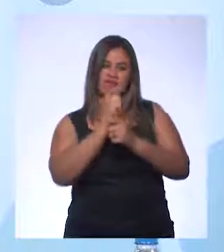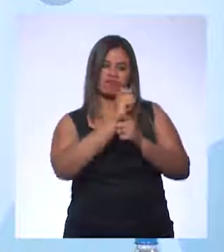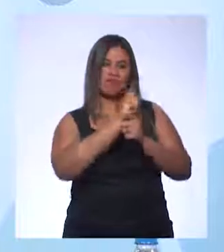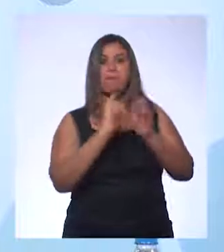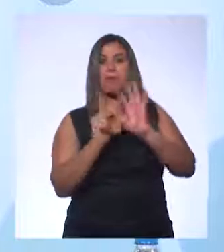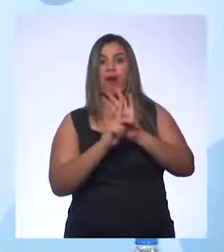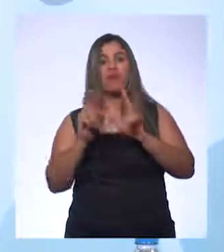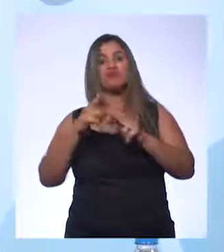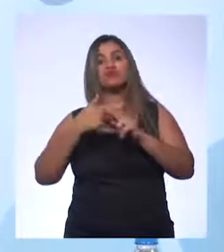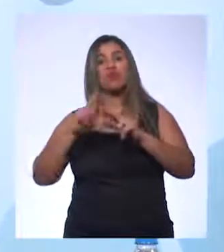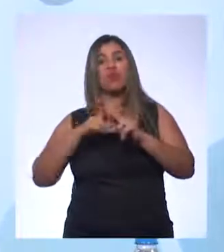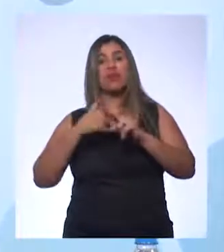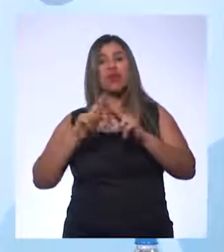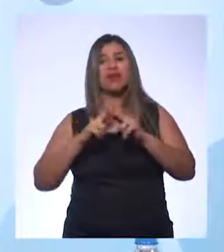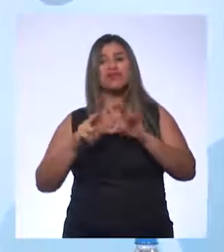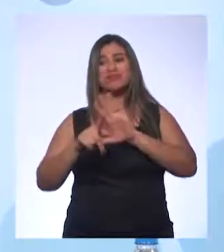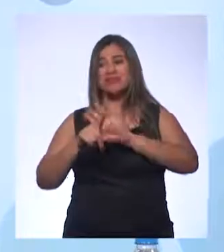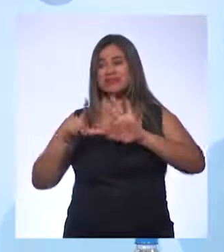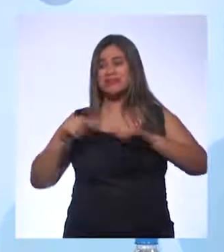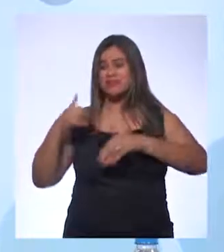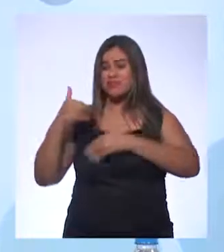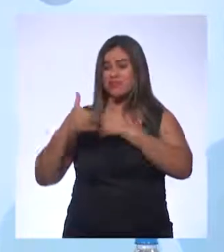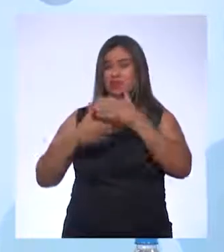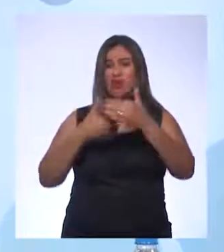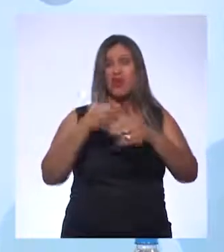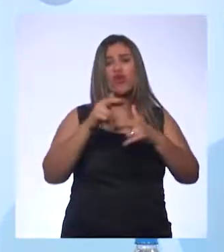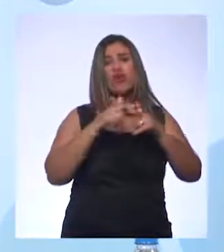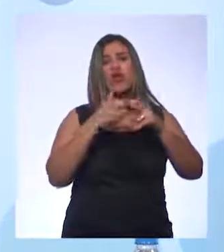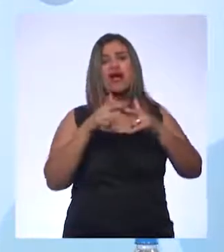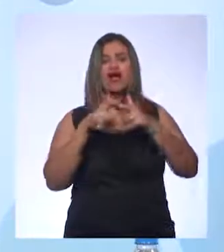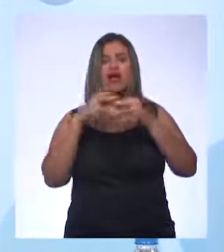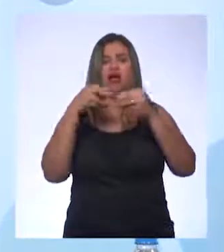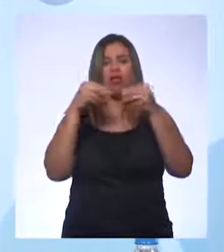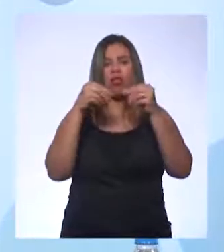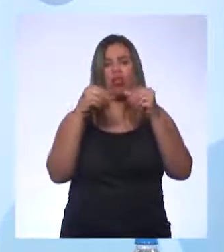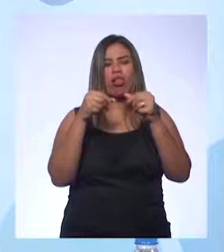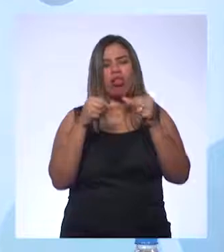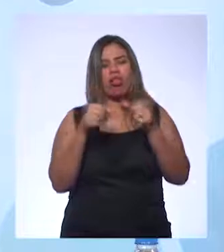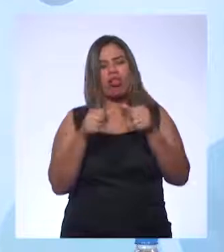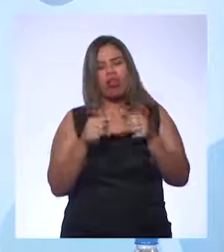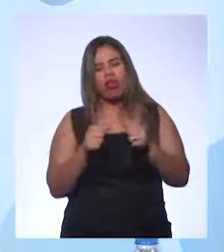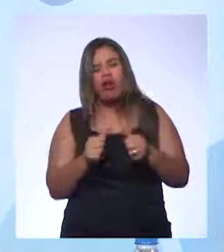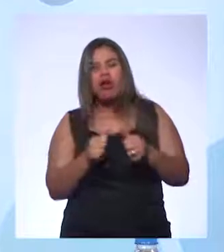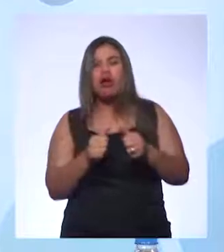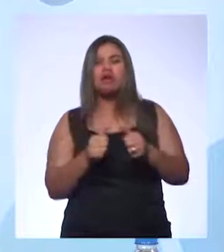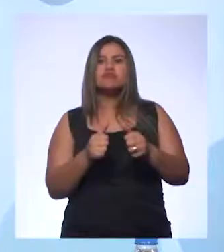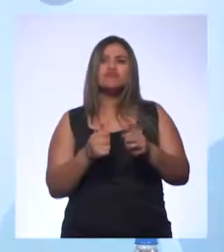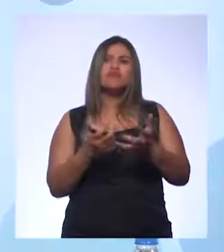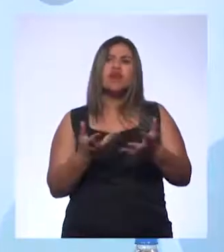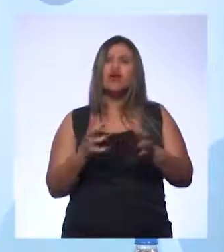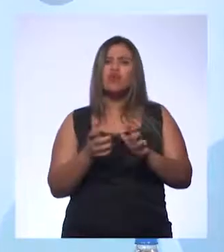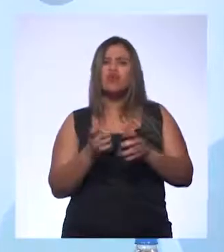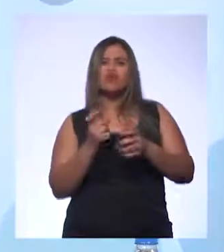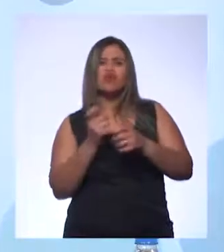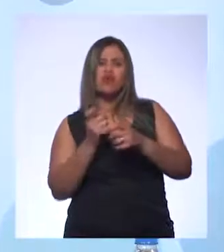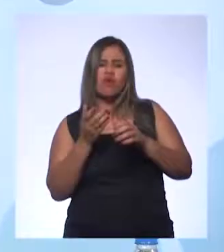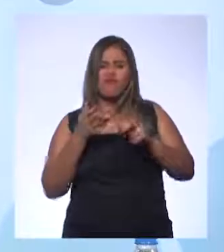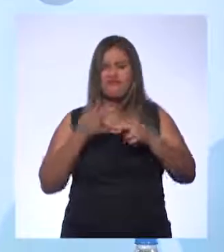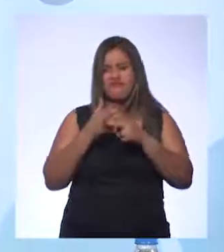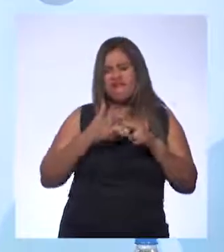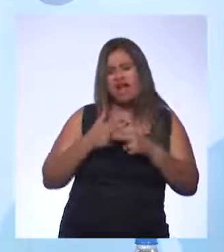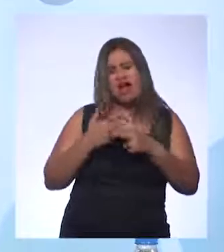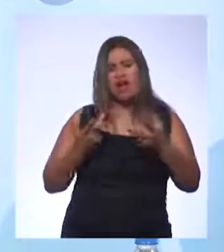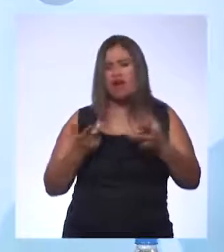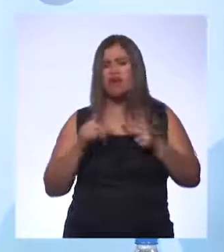chocolate, mas eu vou ter que estudar todo o processo do chocolate. Será que ele derrete? O que eu posso usar para fazer uma escultura de chocolate? Faca? Quais